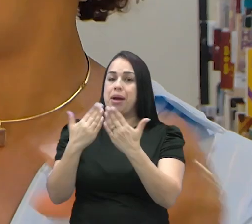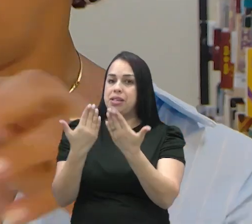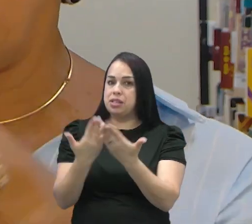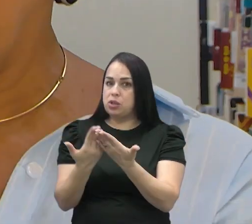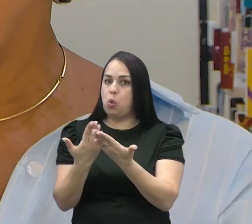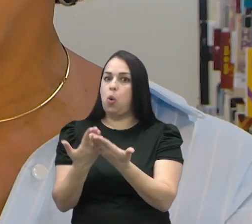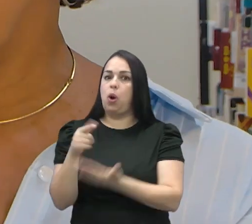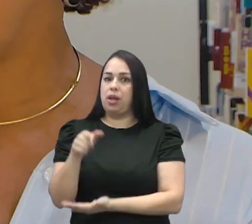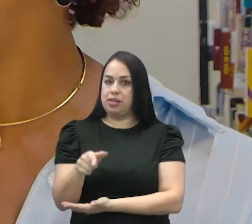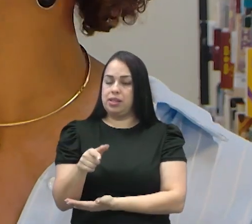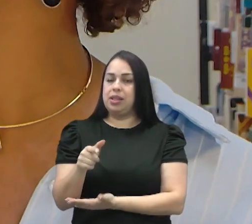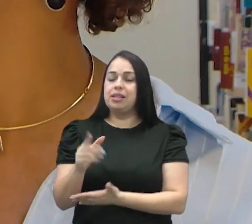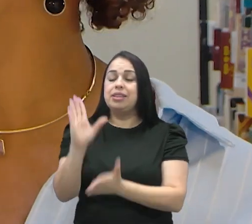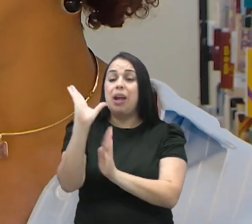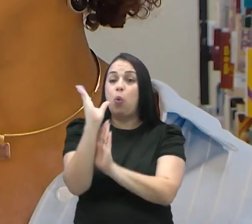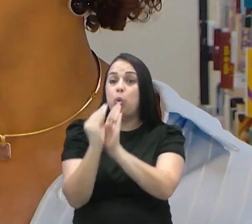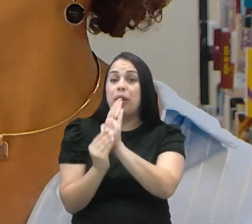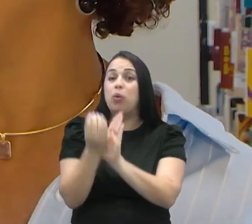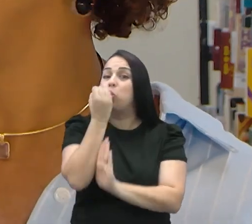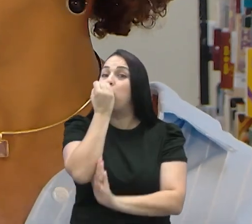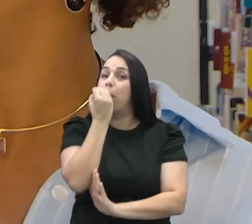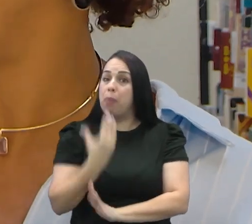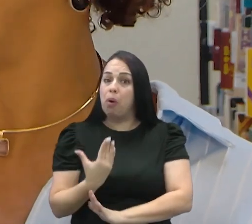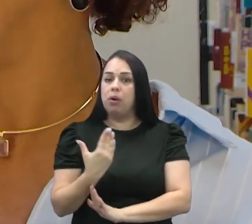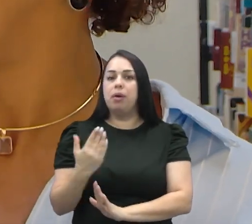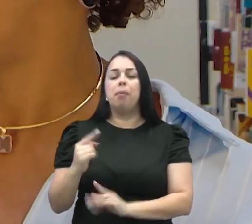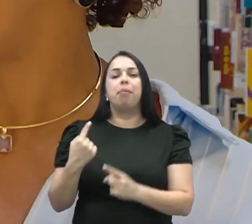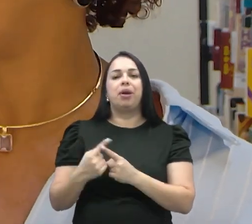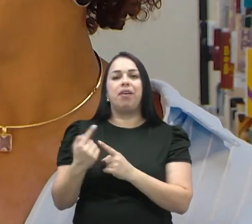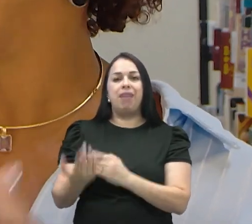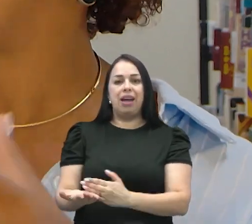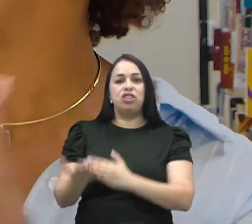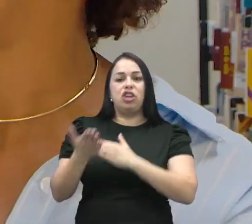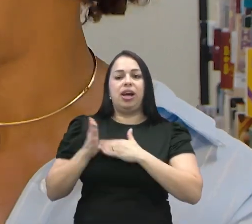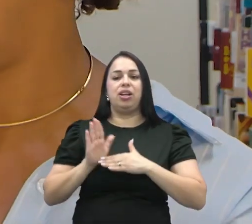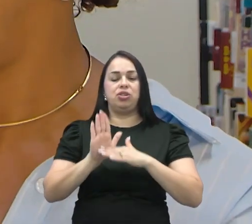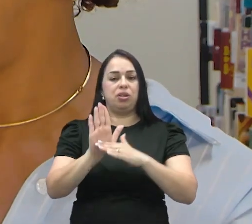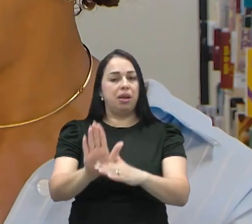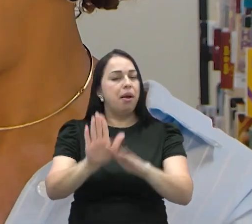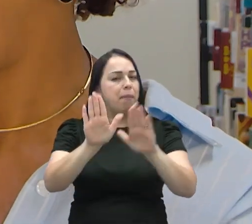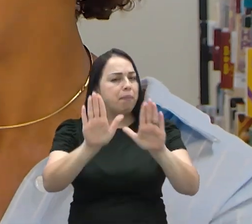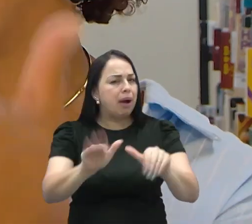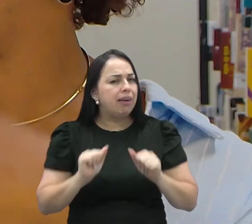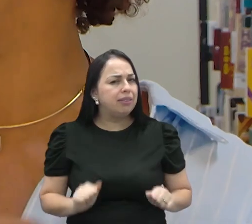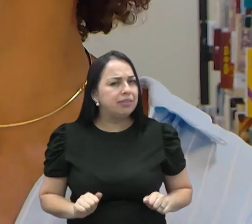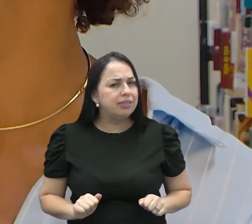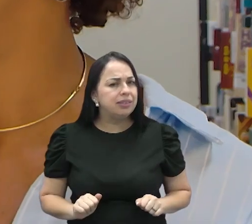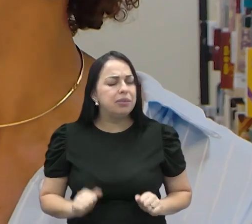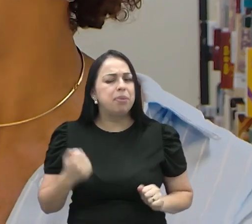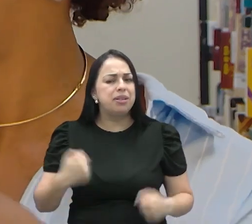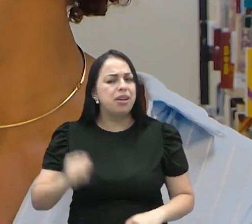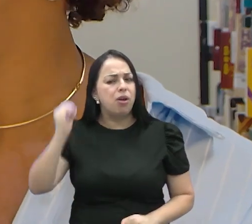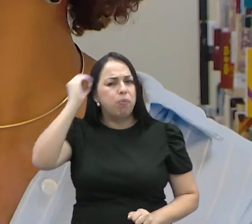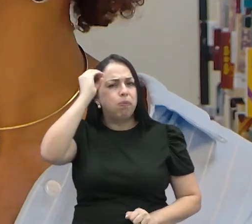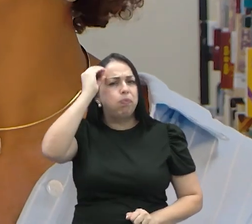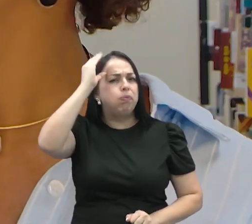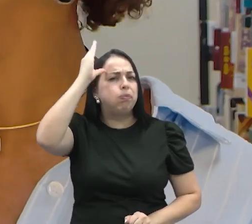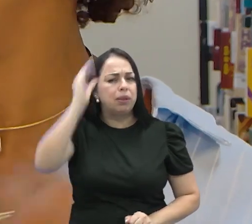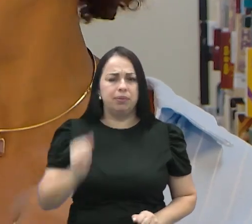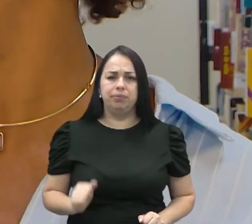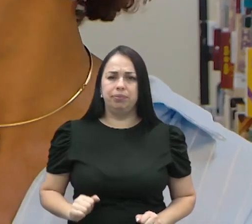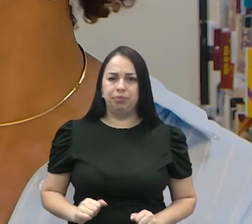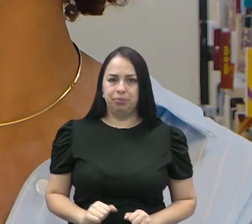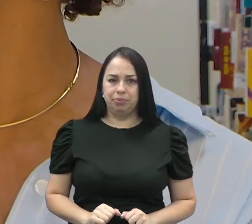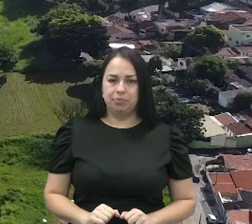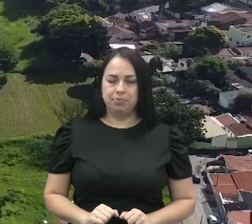ter uma escola, você ter uma formação, você ter conteúdo, porque assim, ela vai te ajudar, né? Mas a partir do quê? A partir do conhecimento